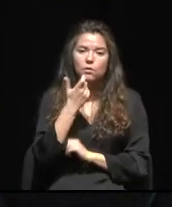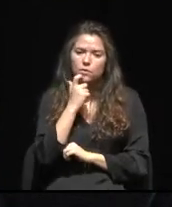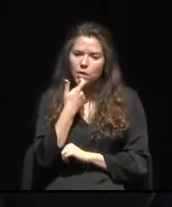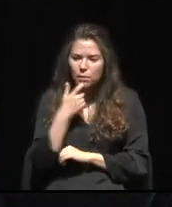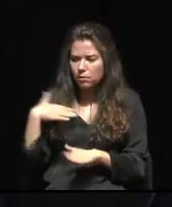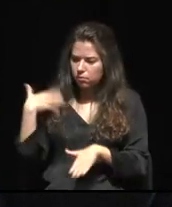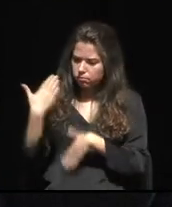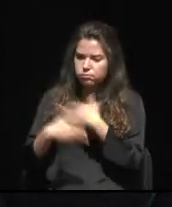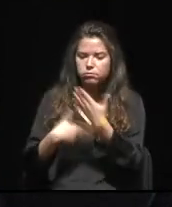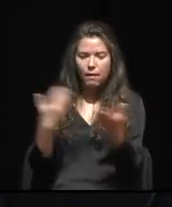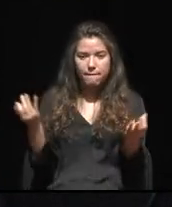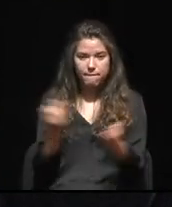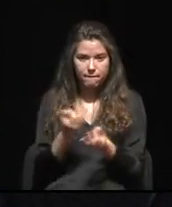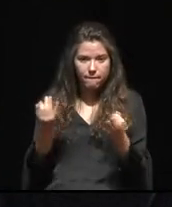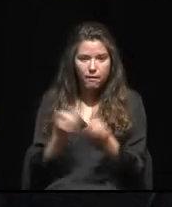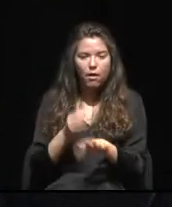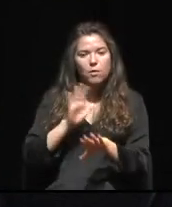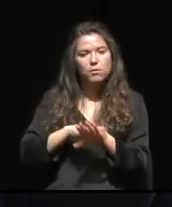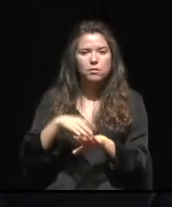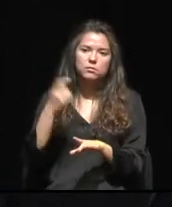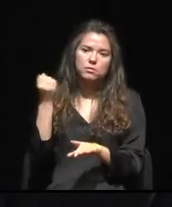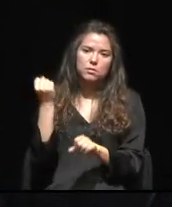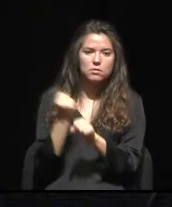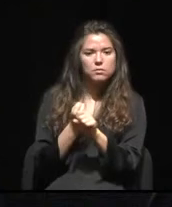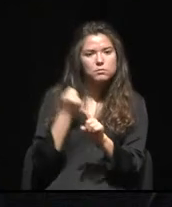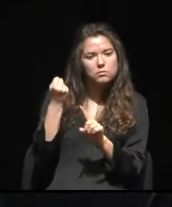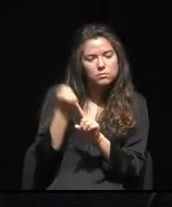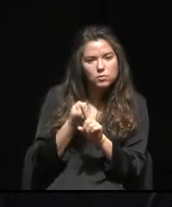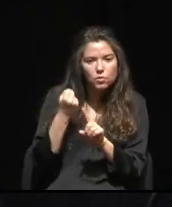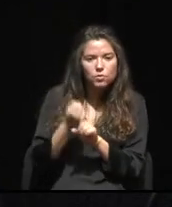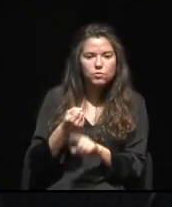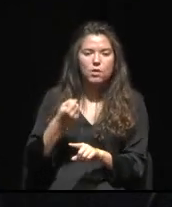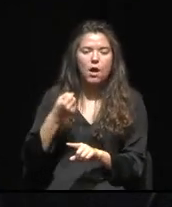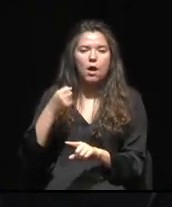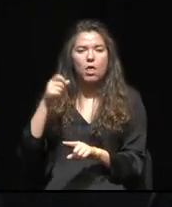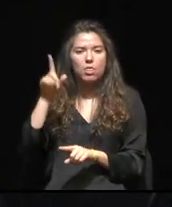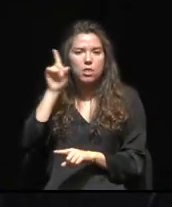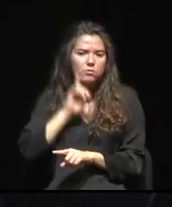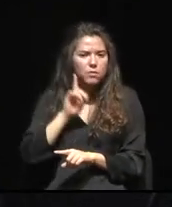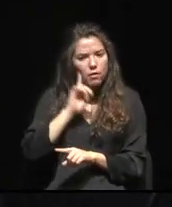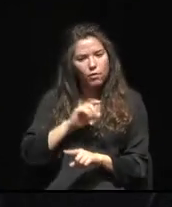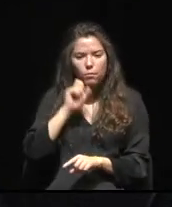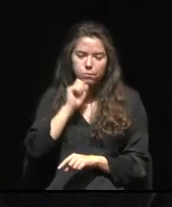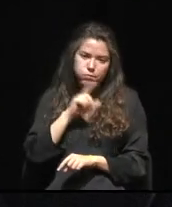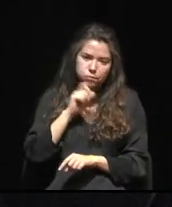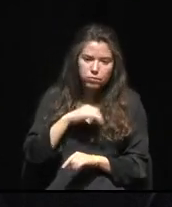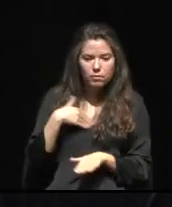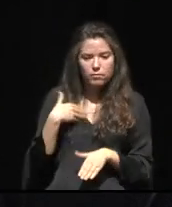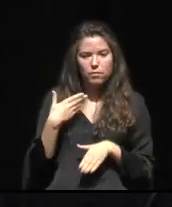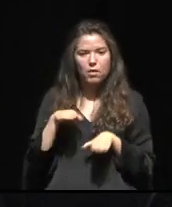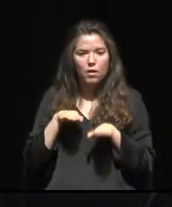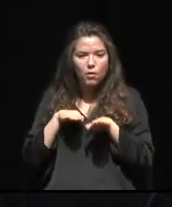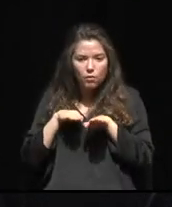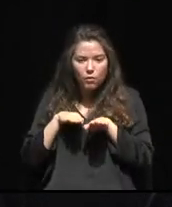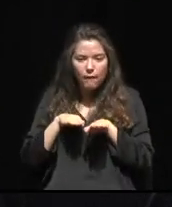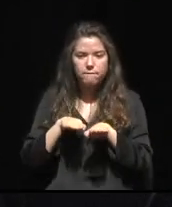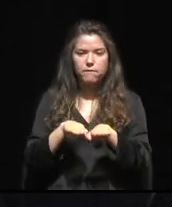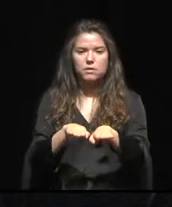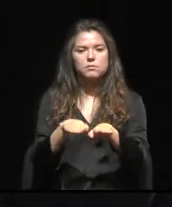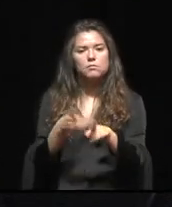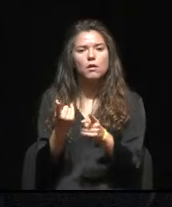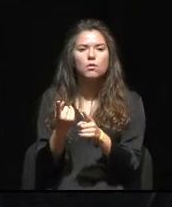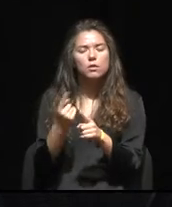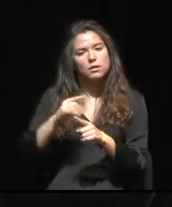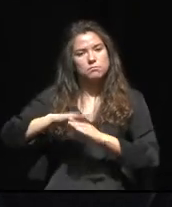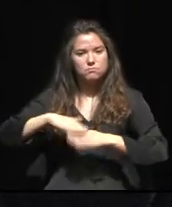avanços extraordinários pela ação das mulheres com a sua intervenção e luta foi possível avançar de forma inequívoca no sentido